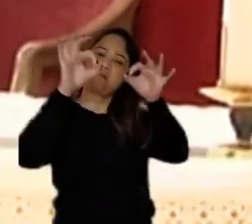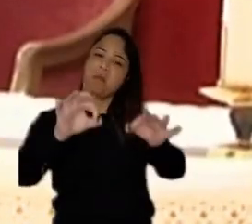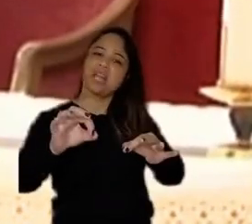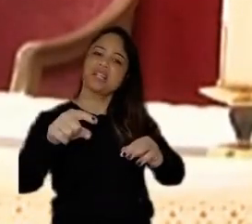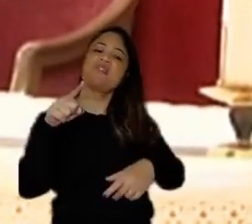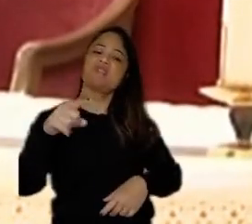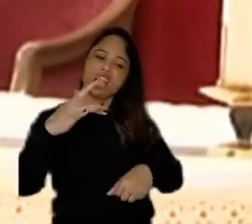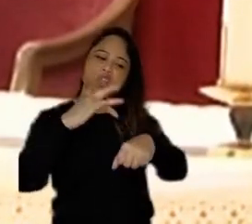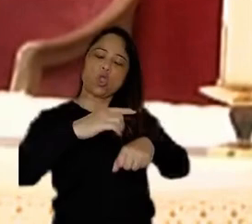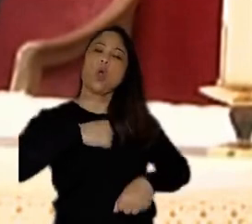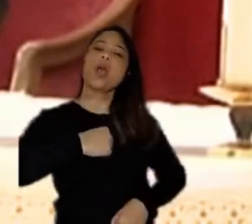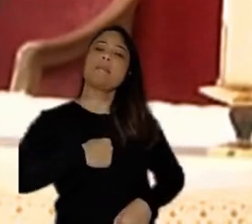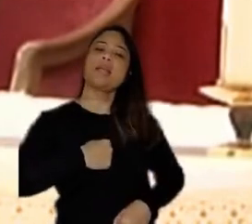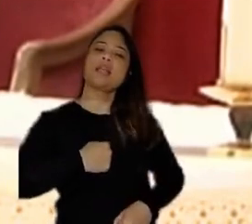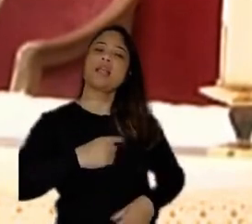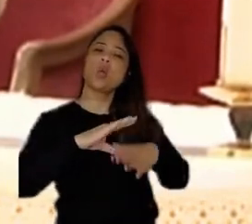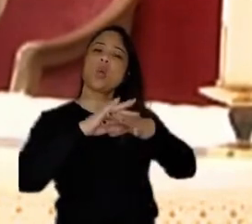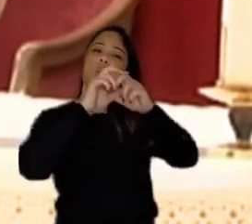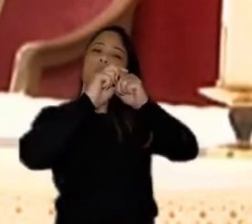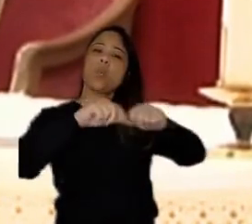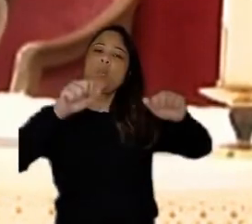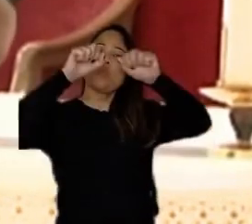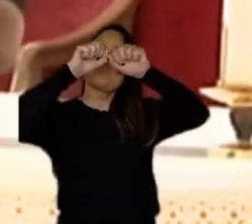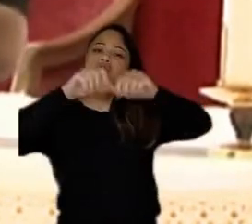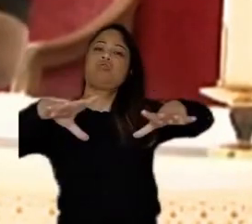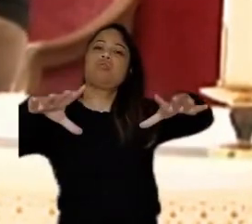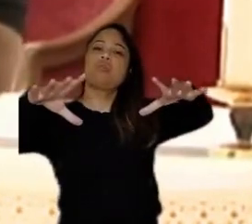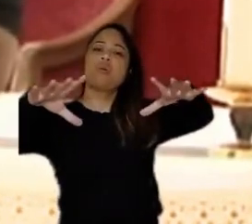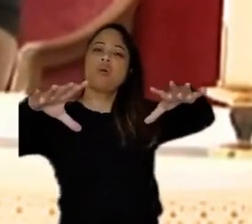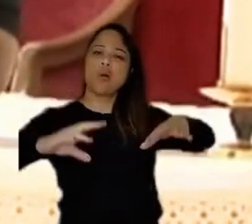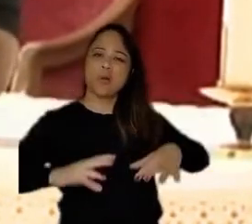meu manto, recebe a cura.